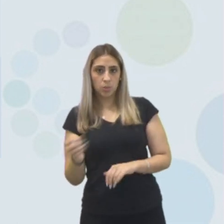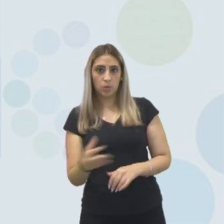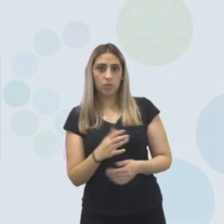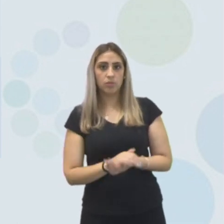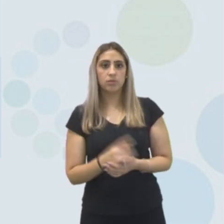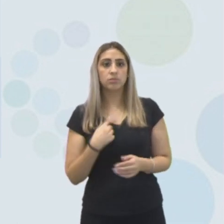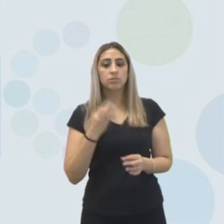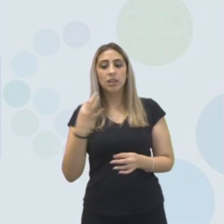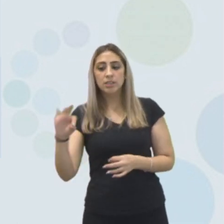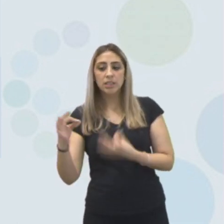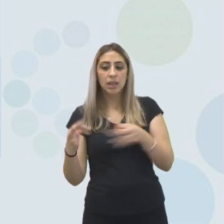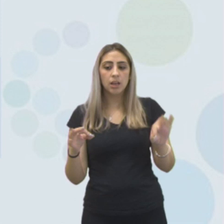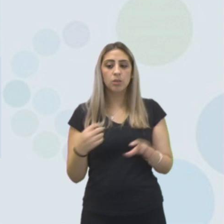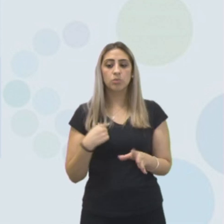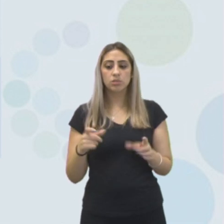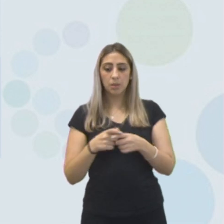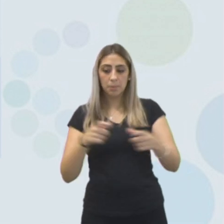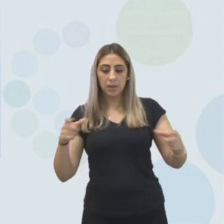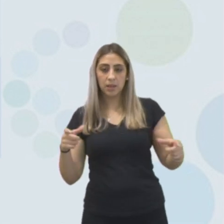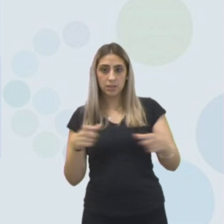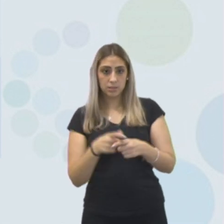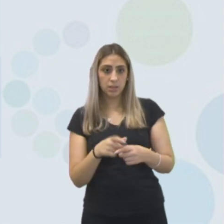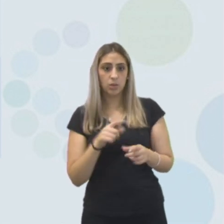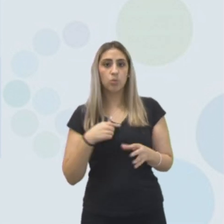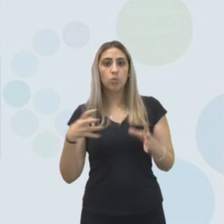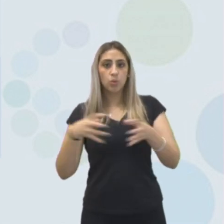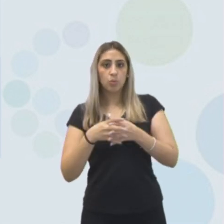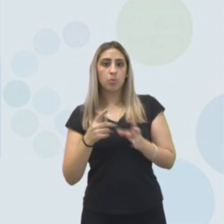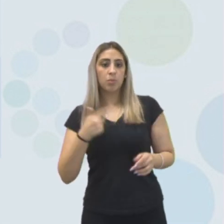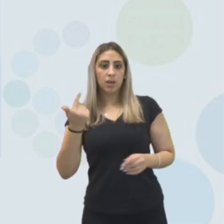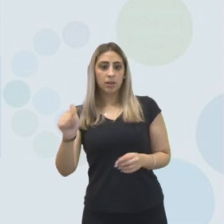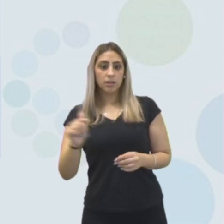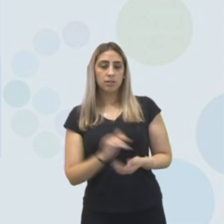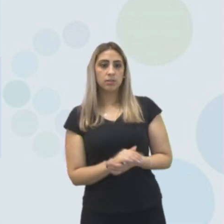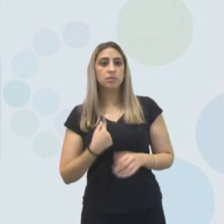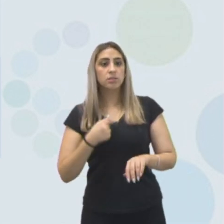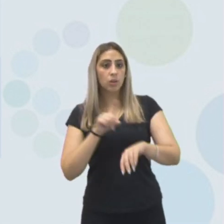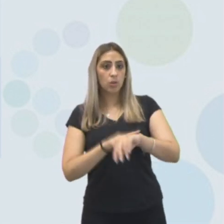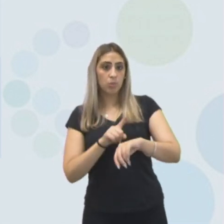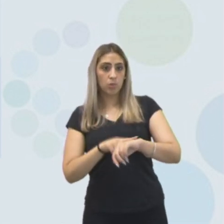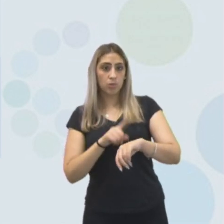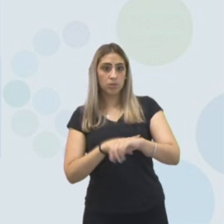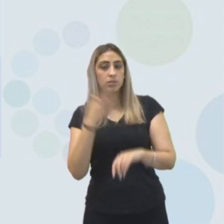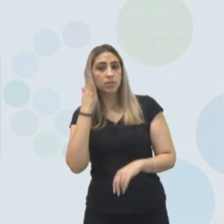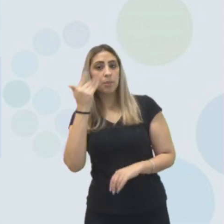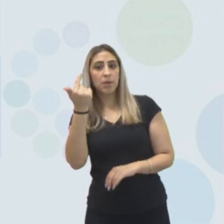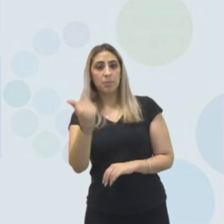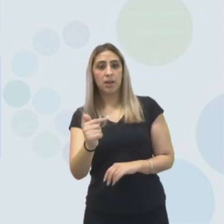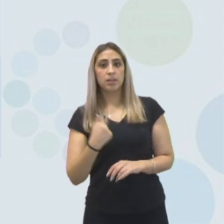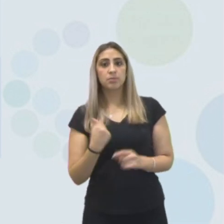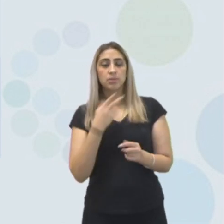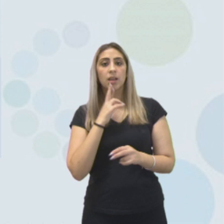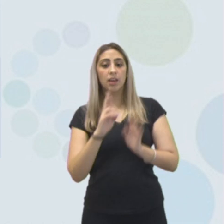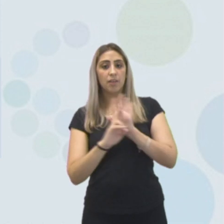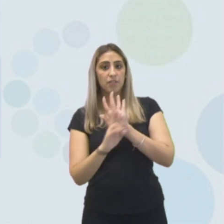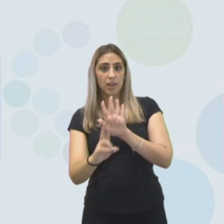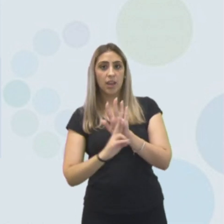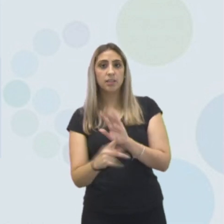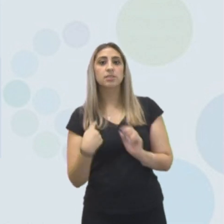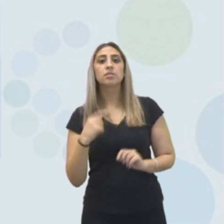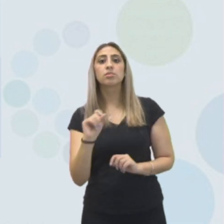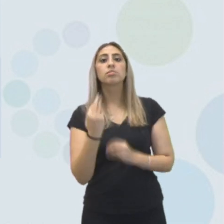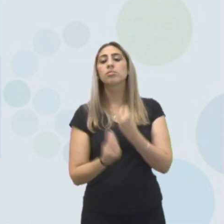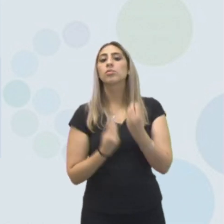também ampliação do acervo do Currículo Mais. O Momento Rede, o Saiba Mais, as referências e,